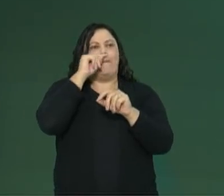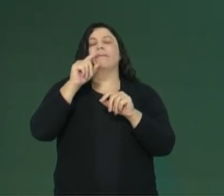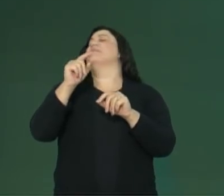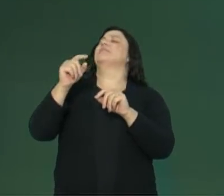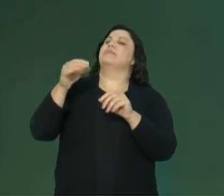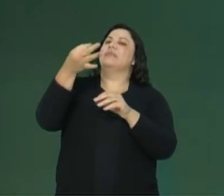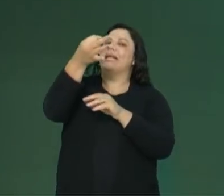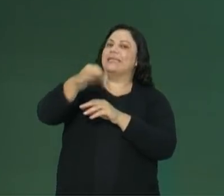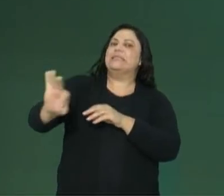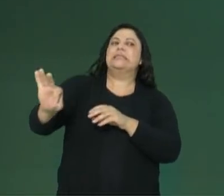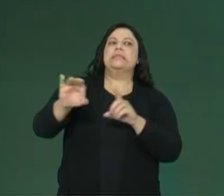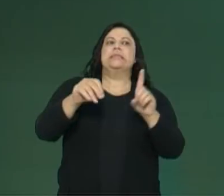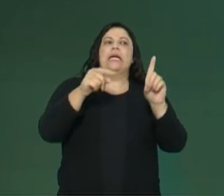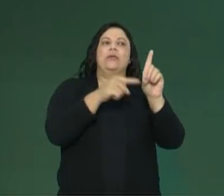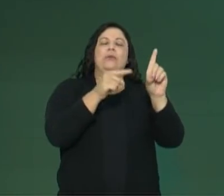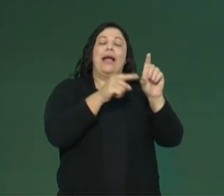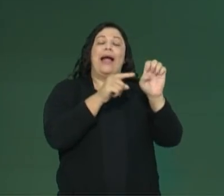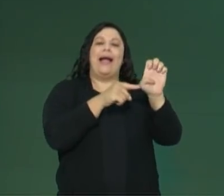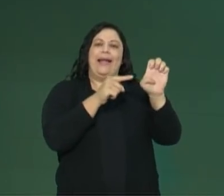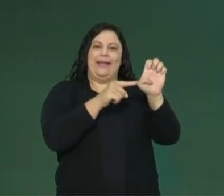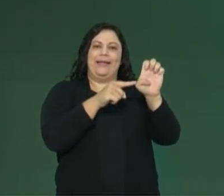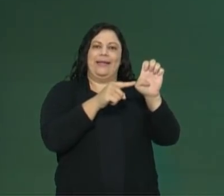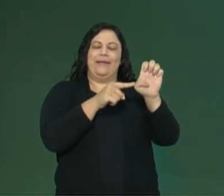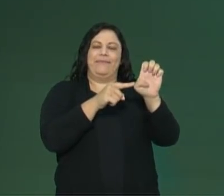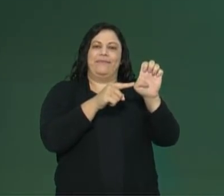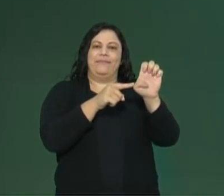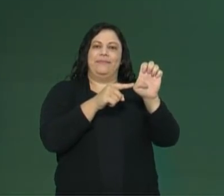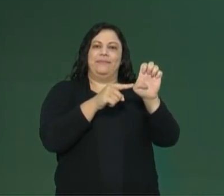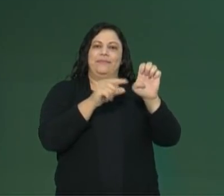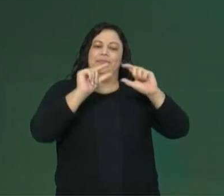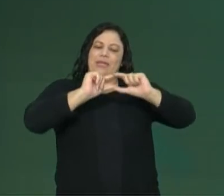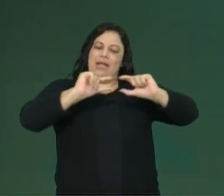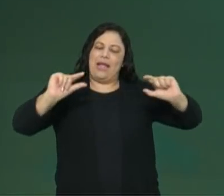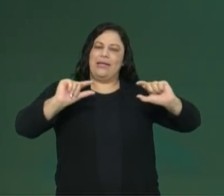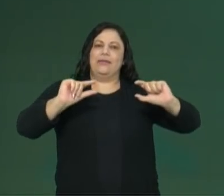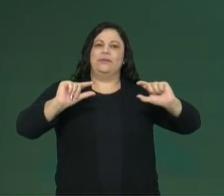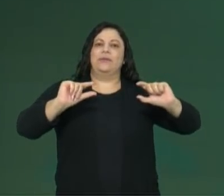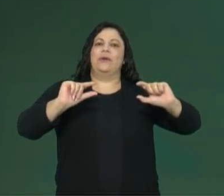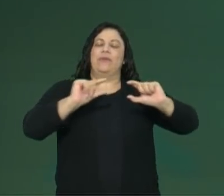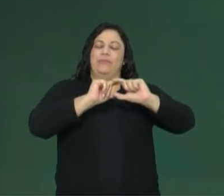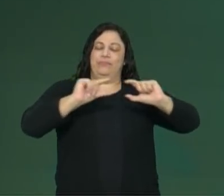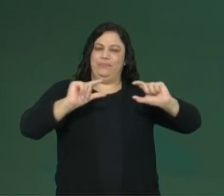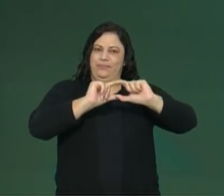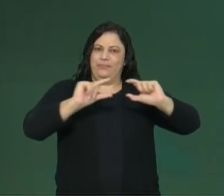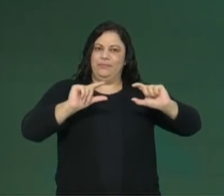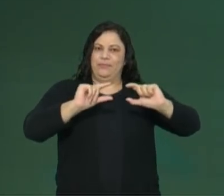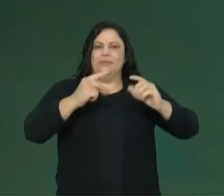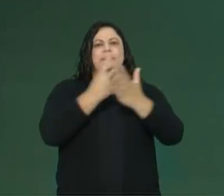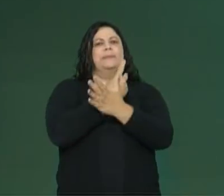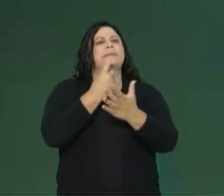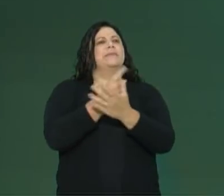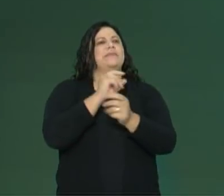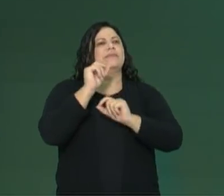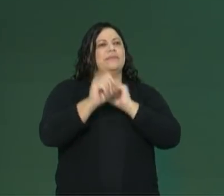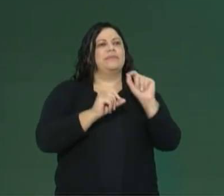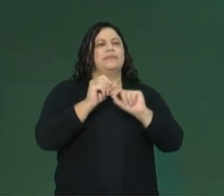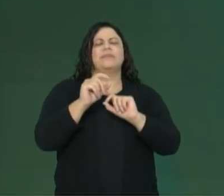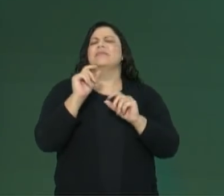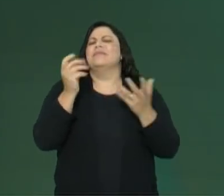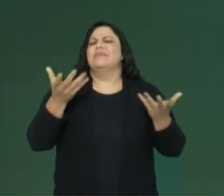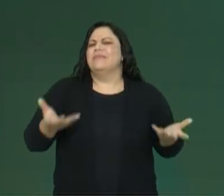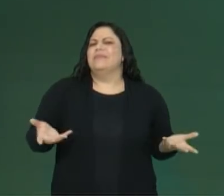duas e mesmo assim responder a correta ainda. Perfeito? Mas eles têm rádula e têm manto. O que é isso? Vamos